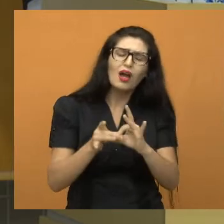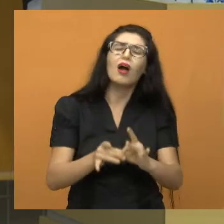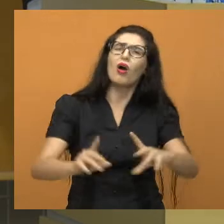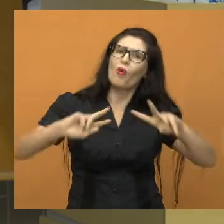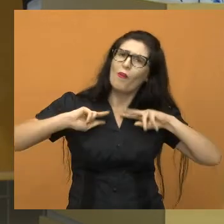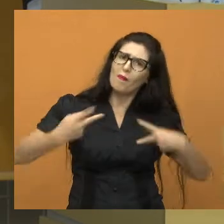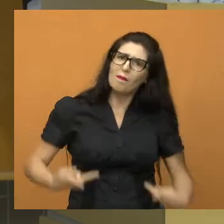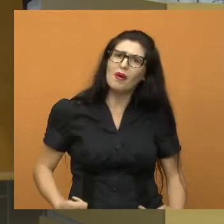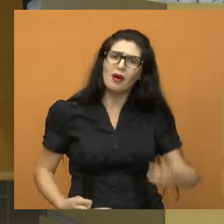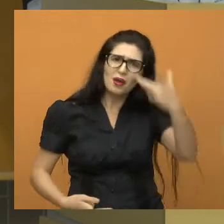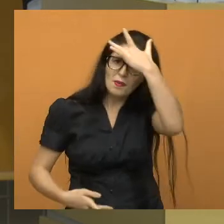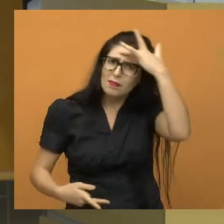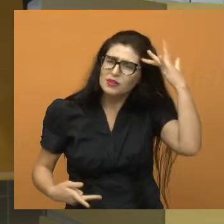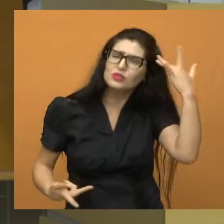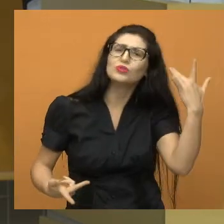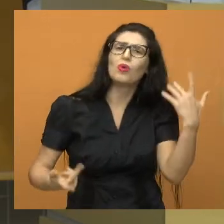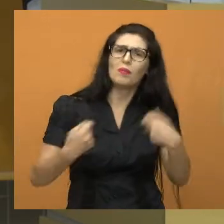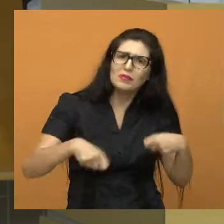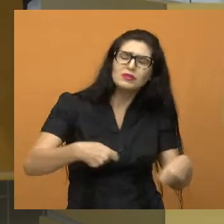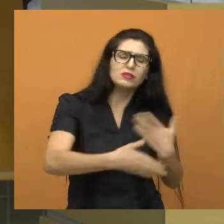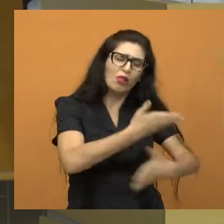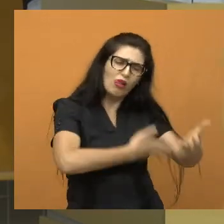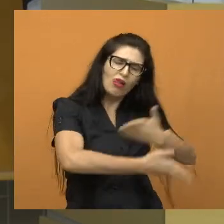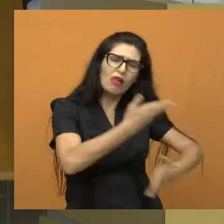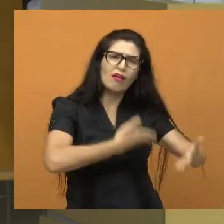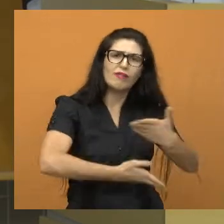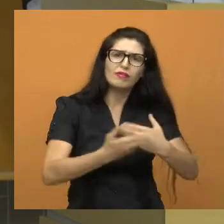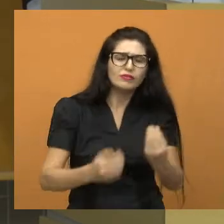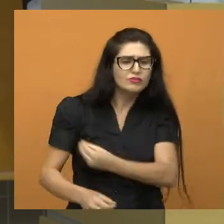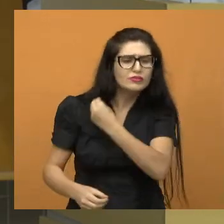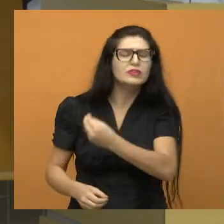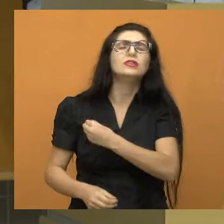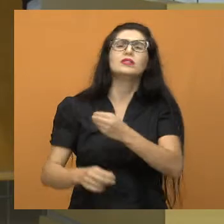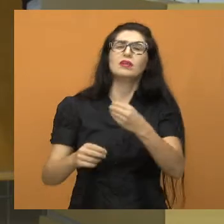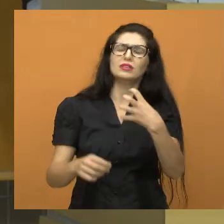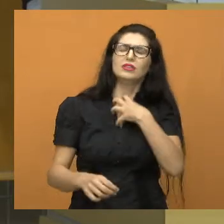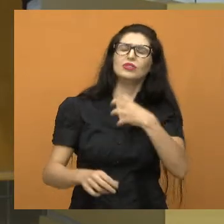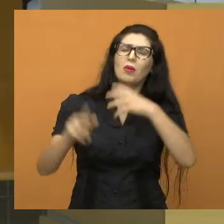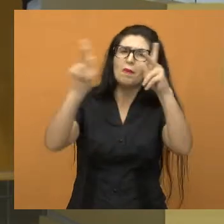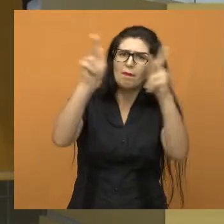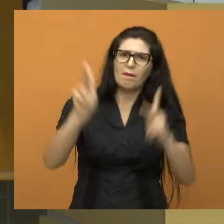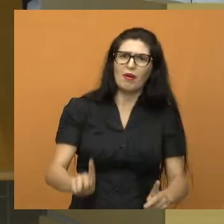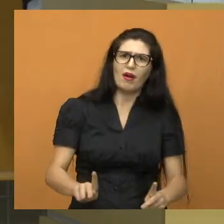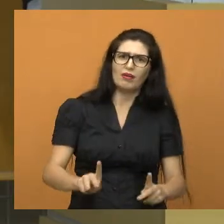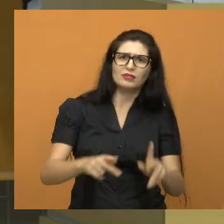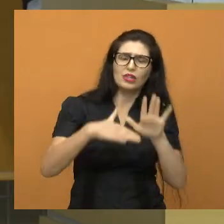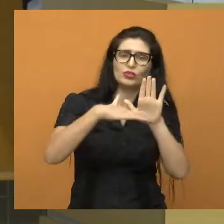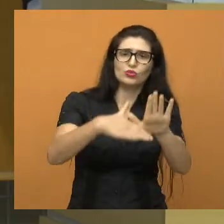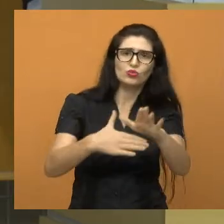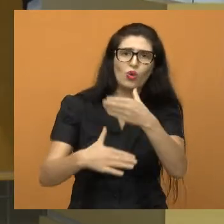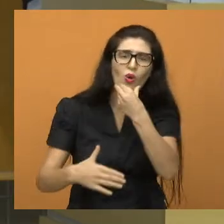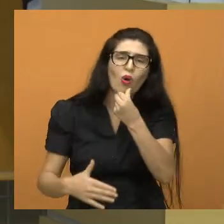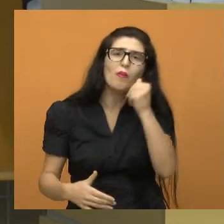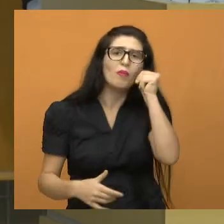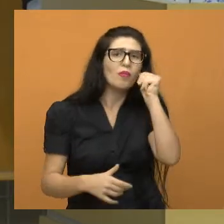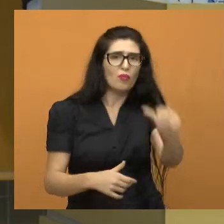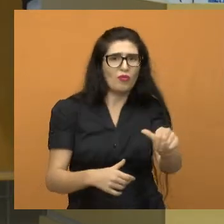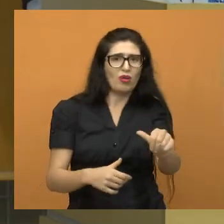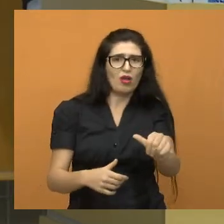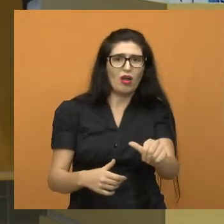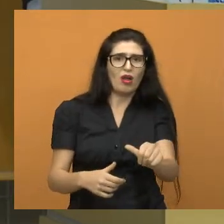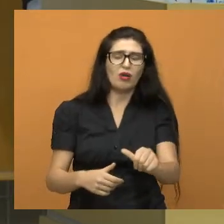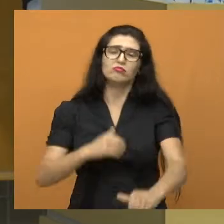humana, porque só na convivência pacífica o homem e a mulher encontram um lugar adequado